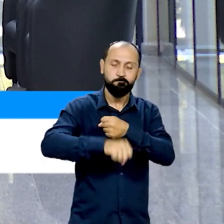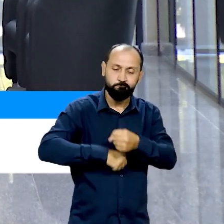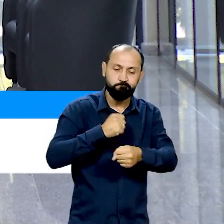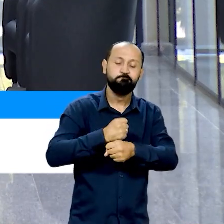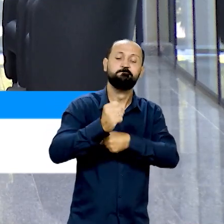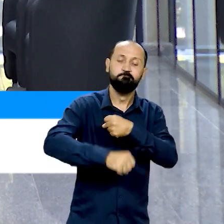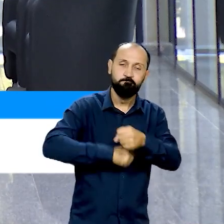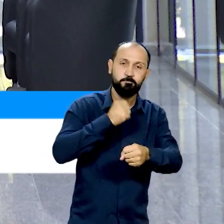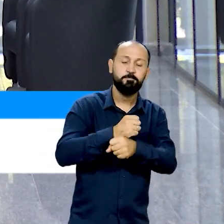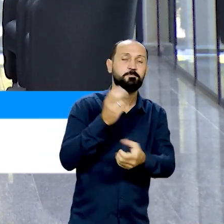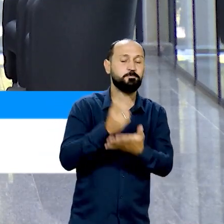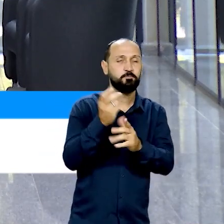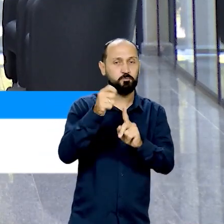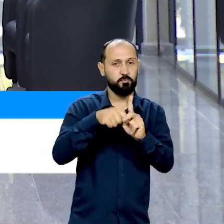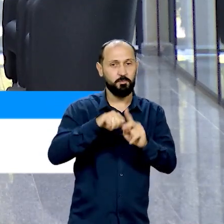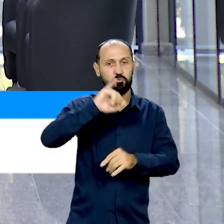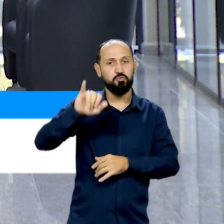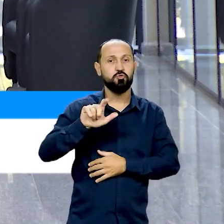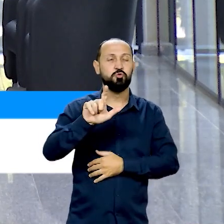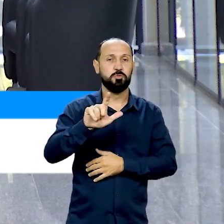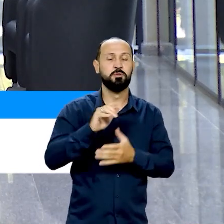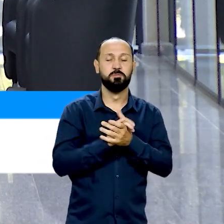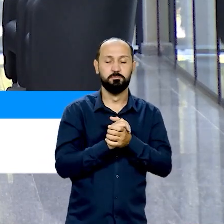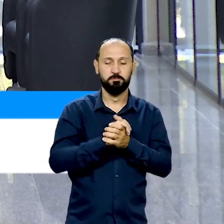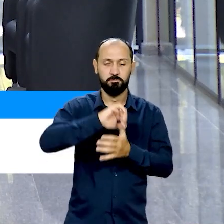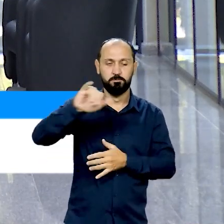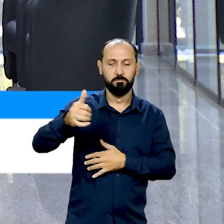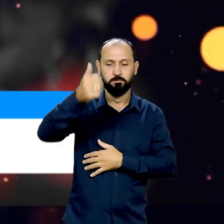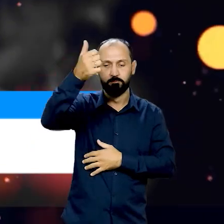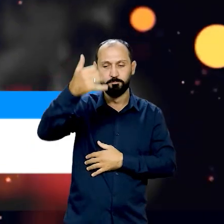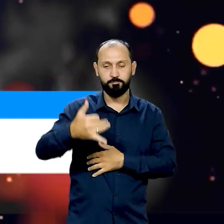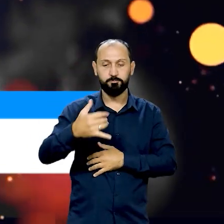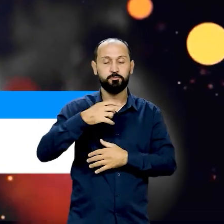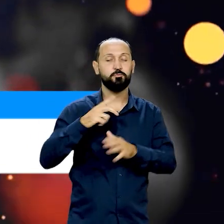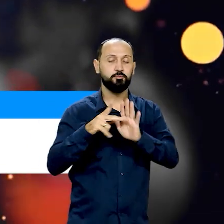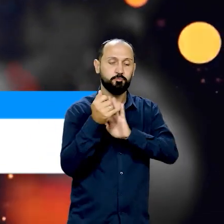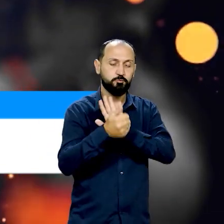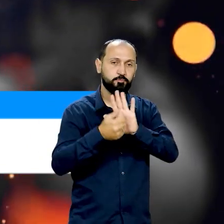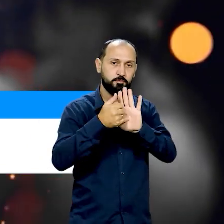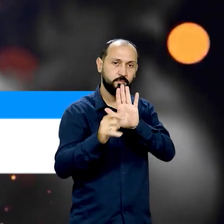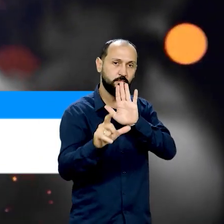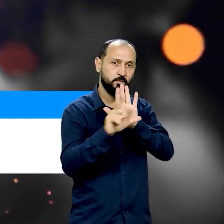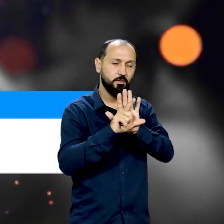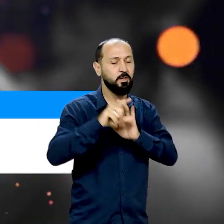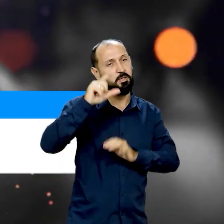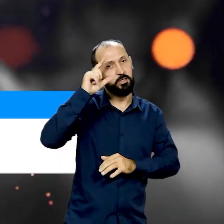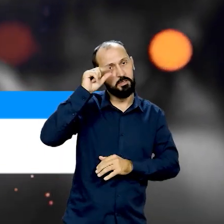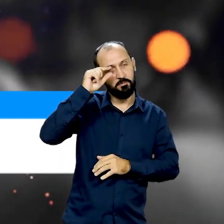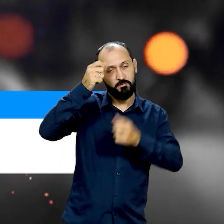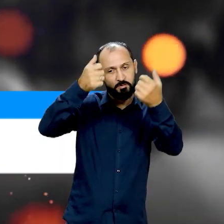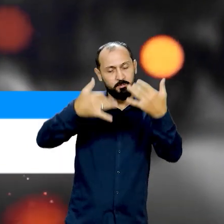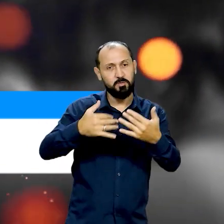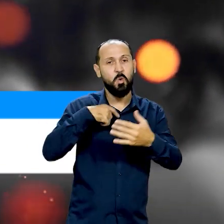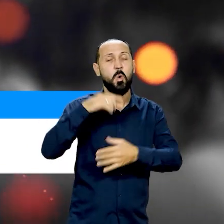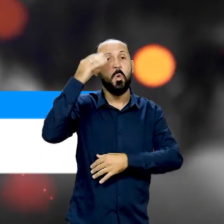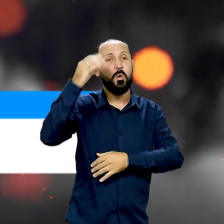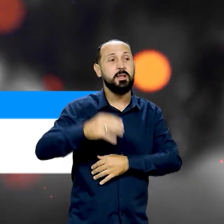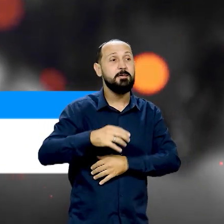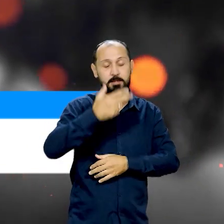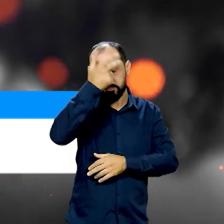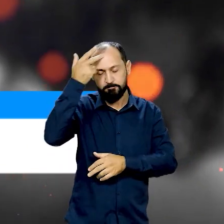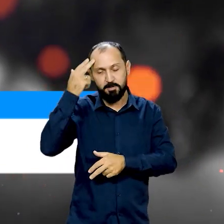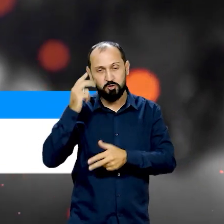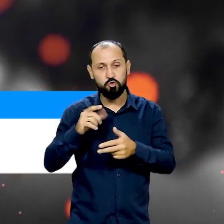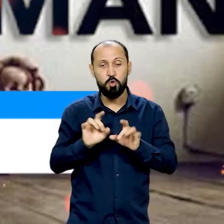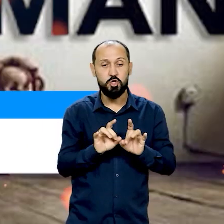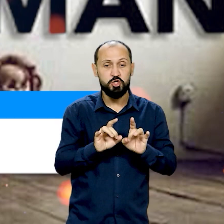sejam realizadas anualmente, todo fim do mês de julho. Na justificativa do projeto de lei, Gerson Claro relata que o